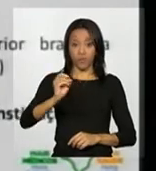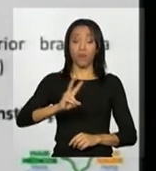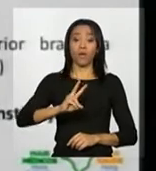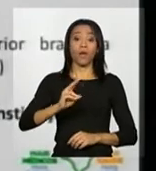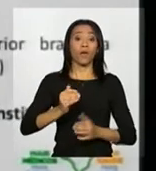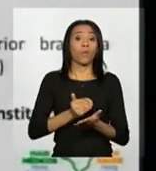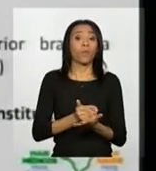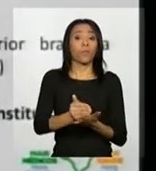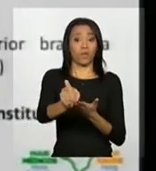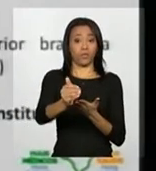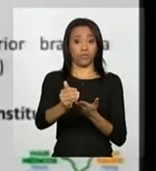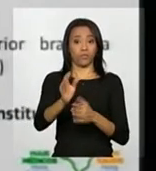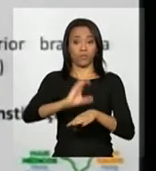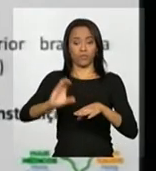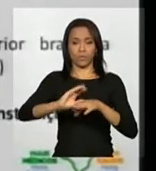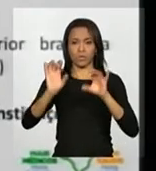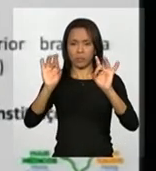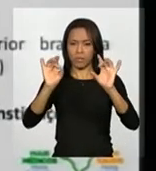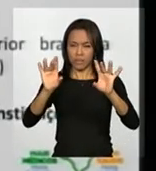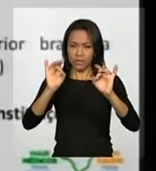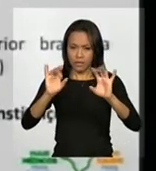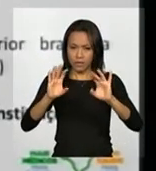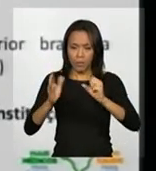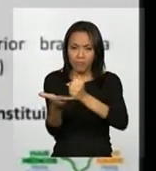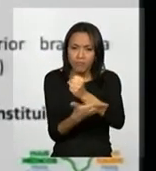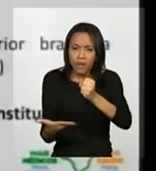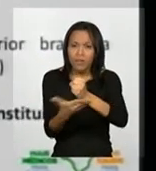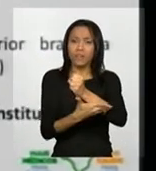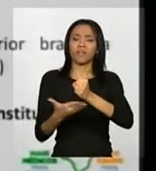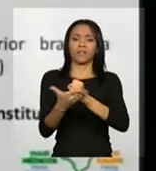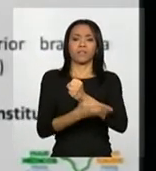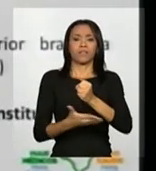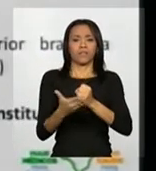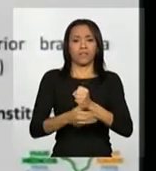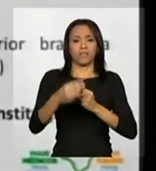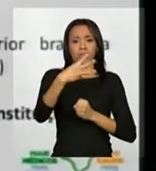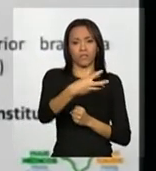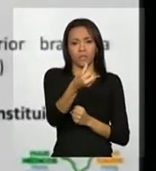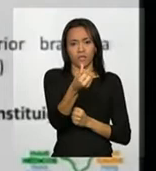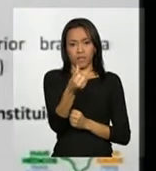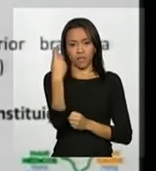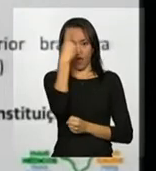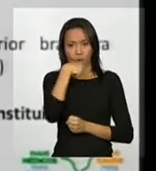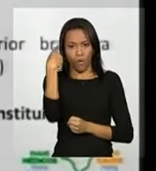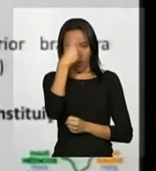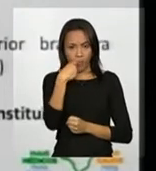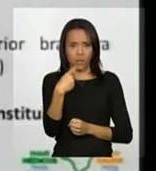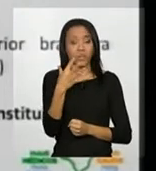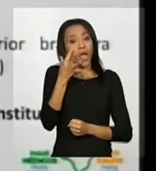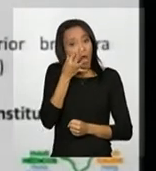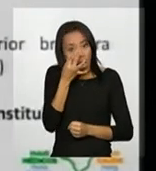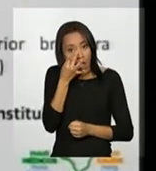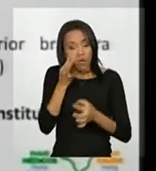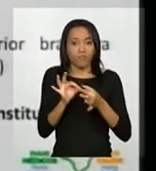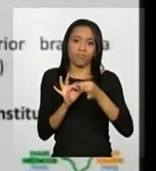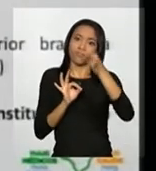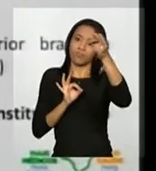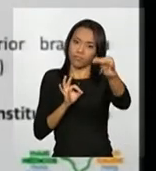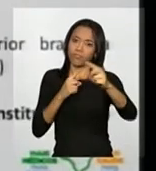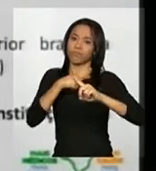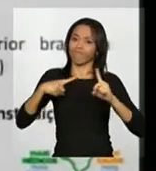de especialização em atenção básica com o mínimo de de 360 horas na modalidade semipresencial é evidente que esse